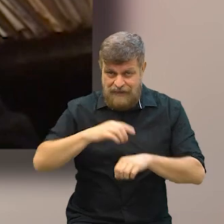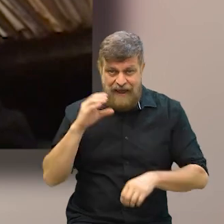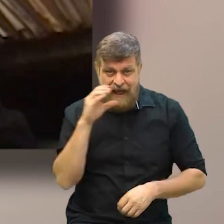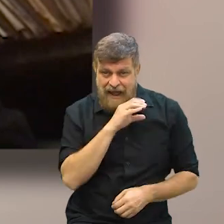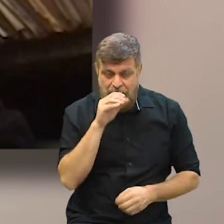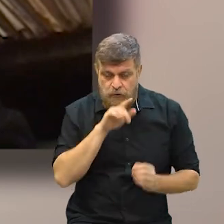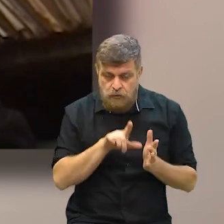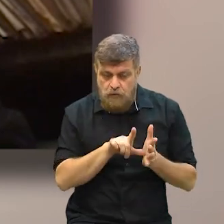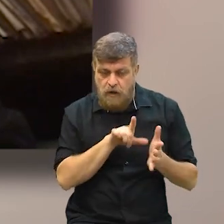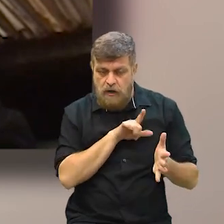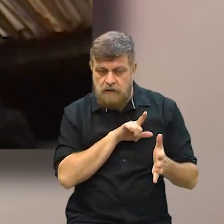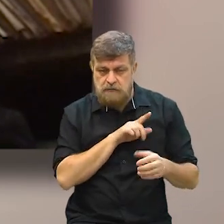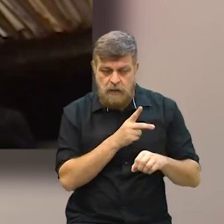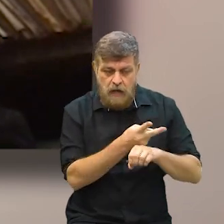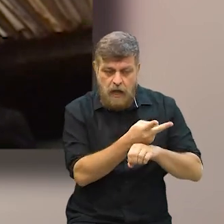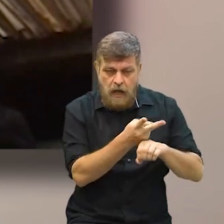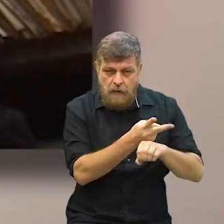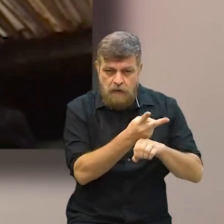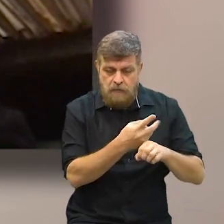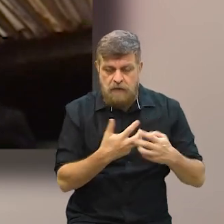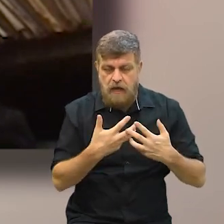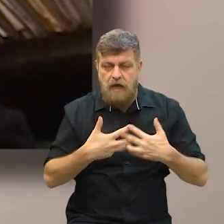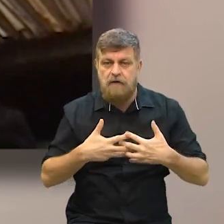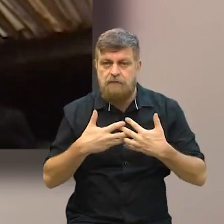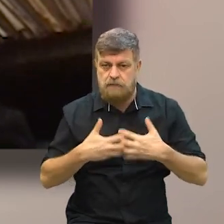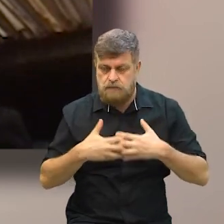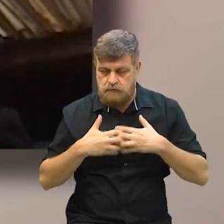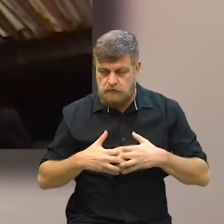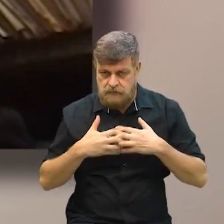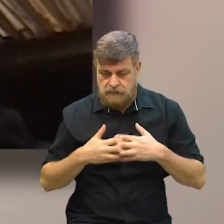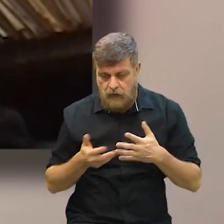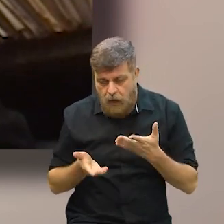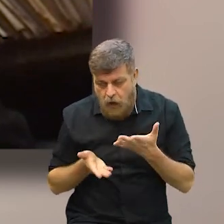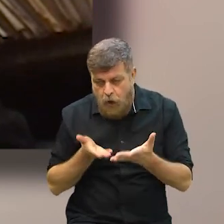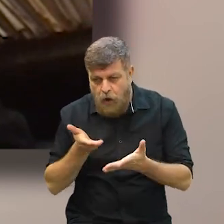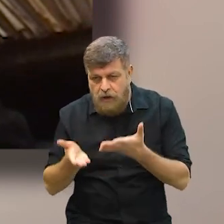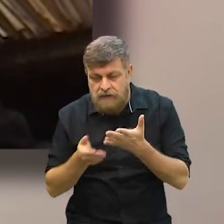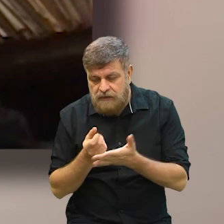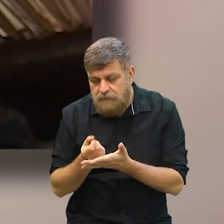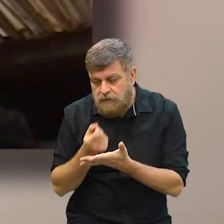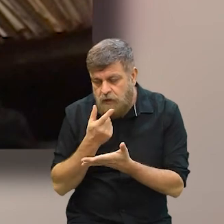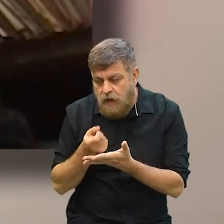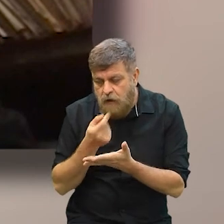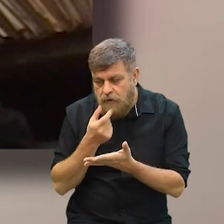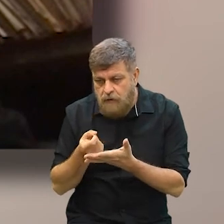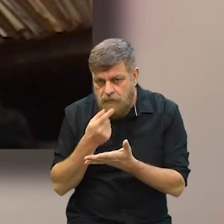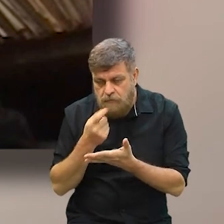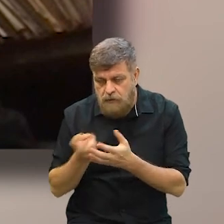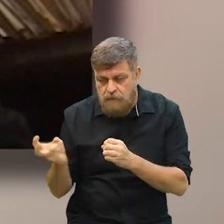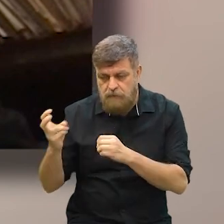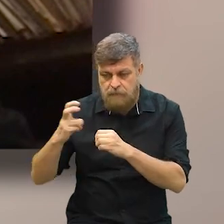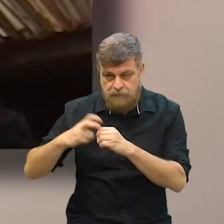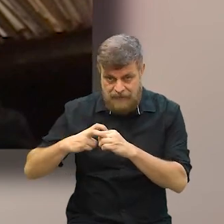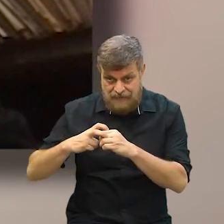horas, quanto mais precoce, mais eficaz é o tratamento